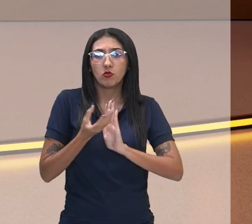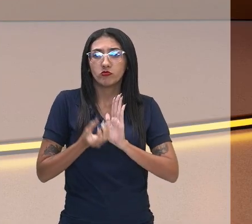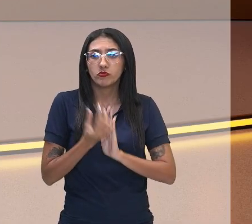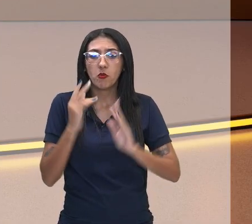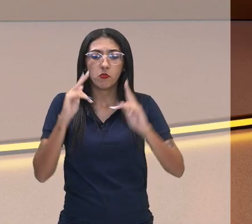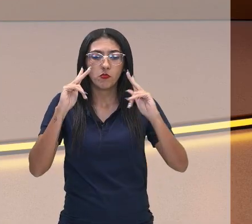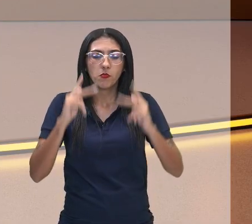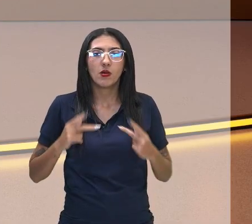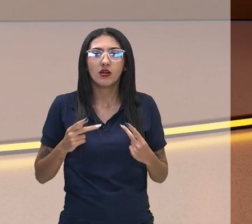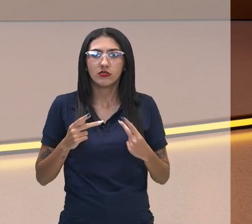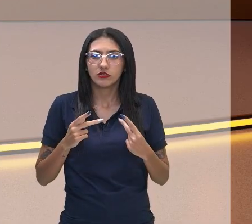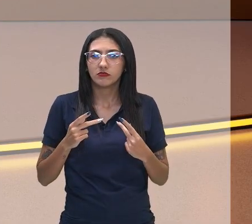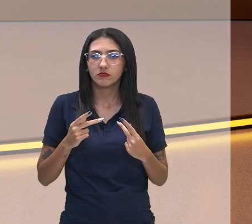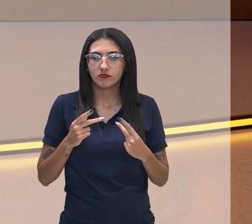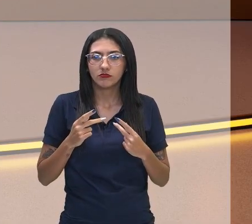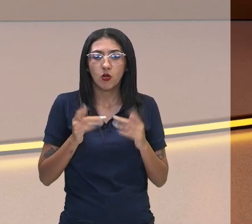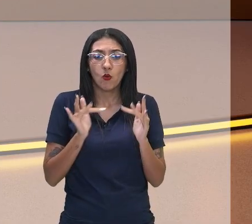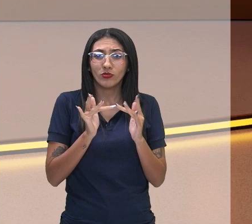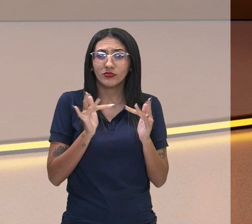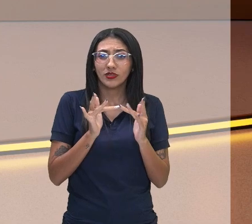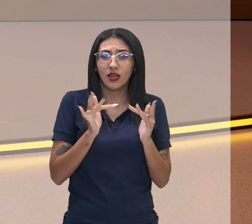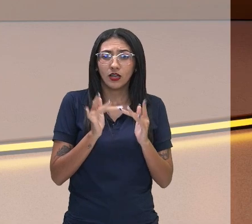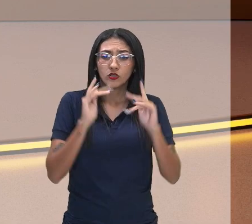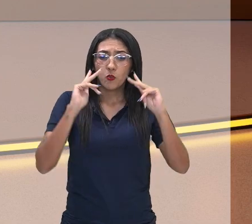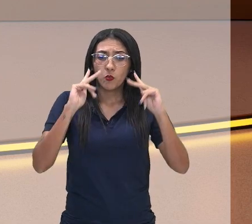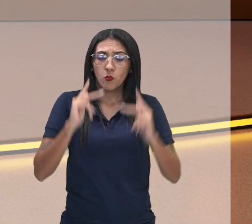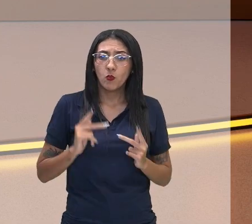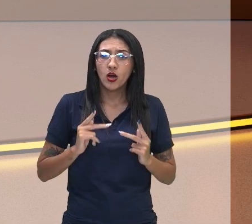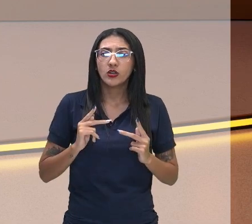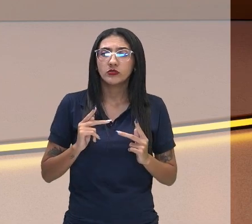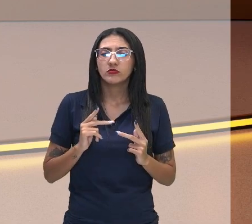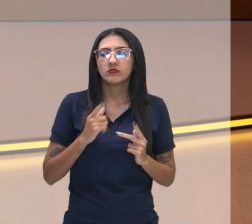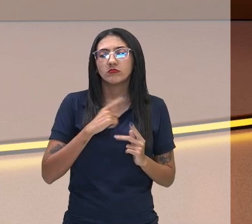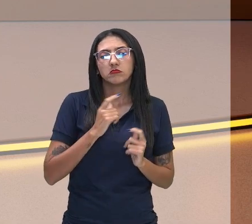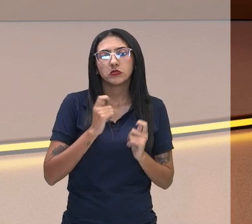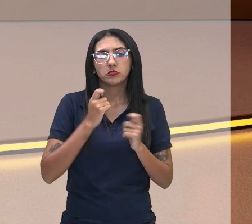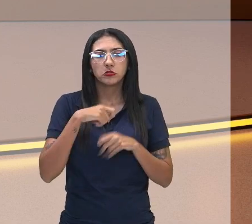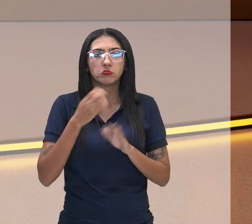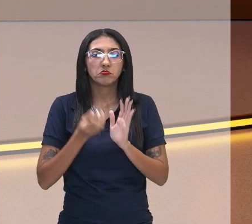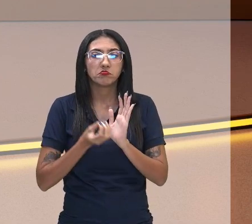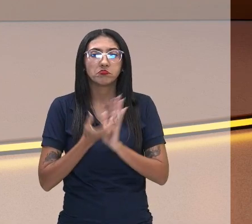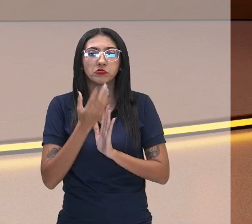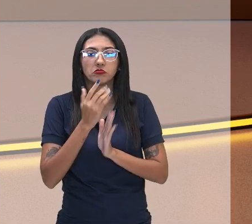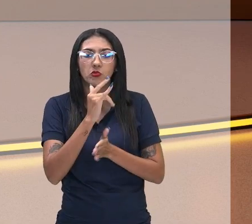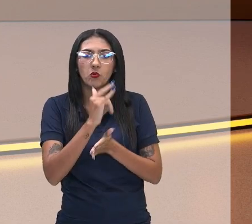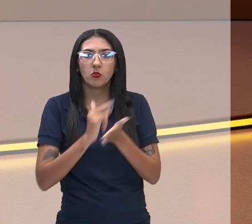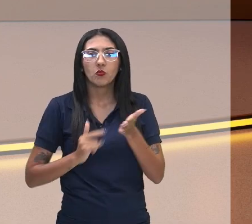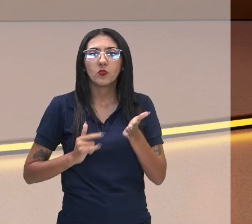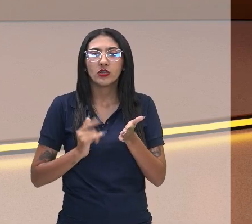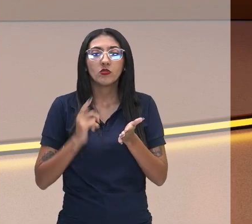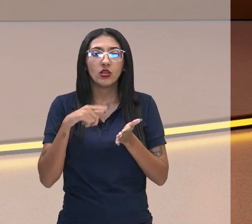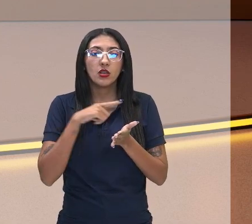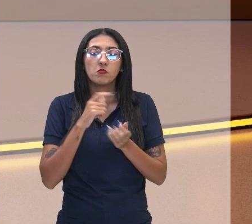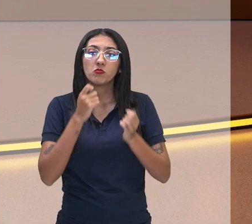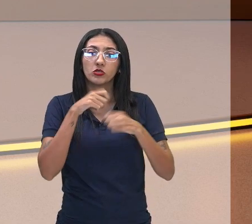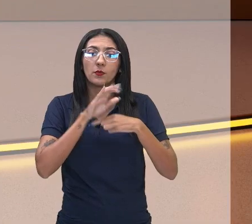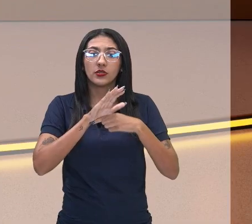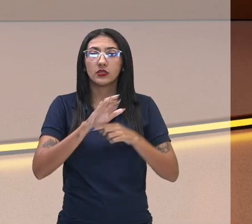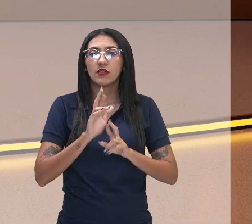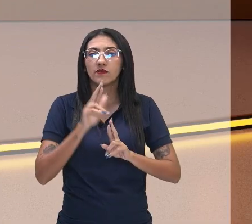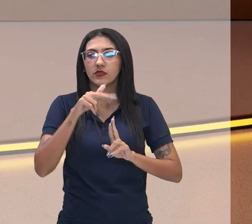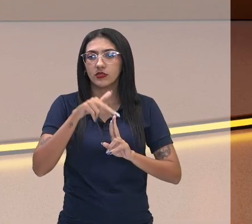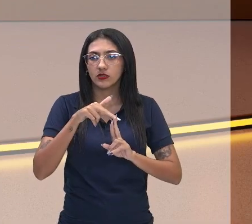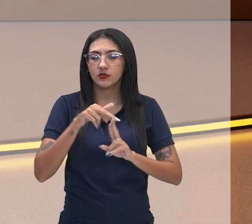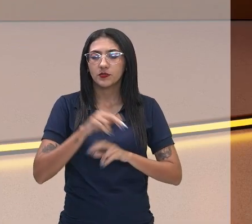ser humano toca, vira documento histórico, vira uma fonte histórica.